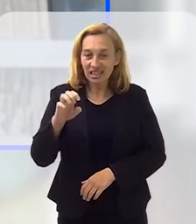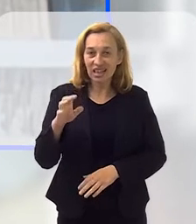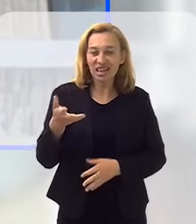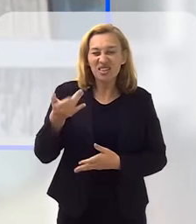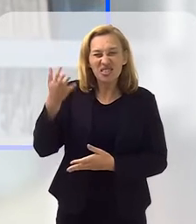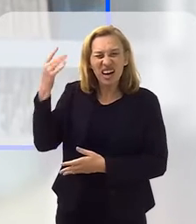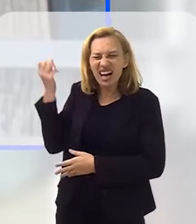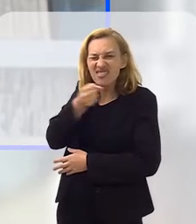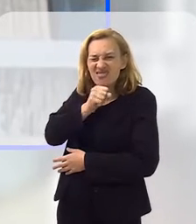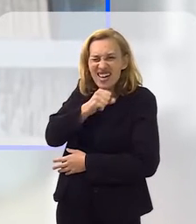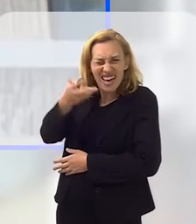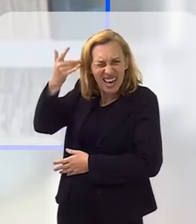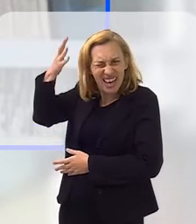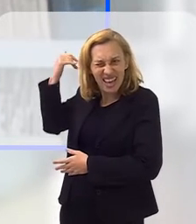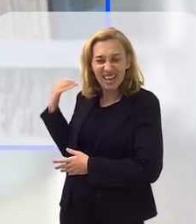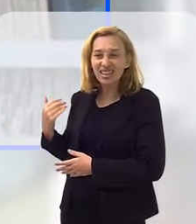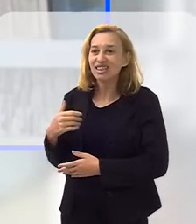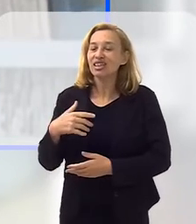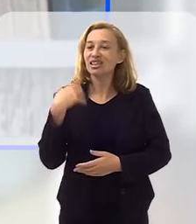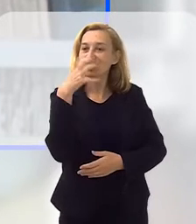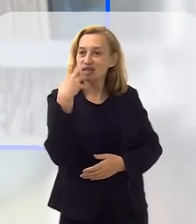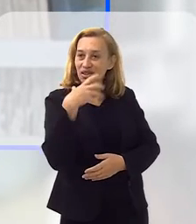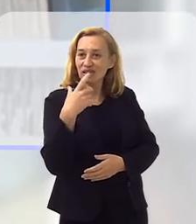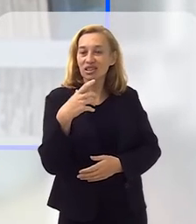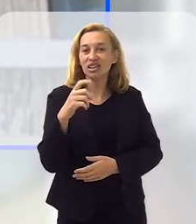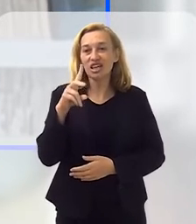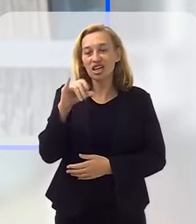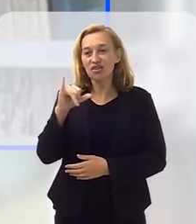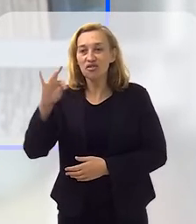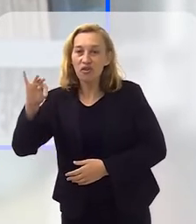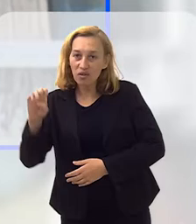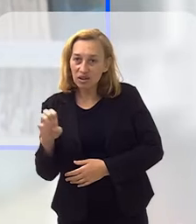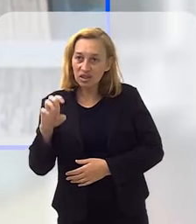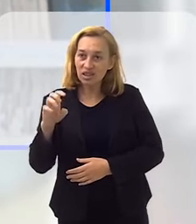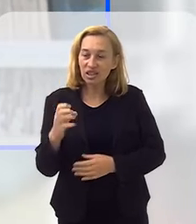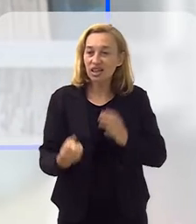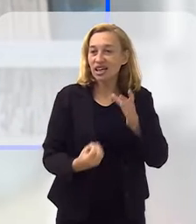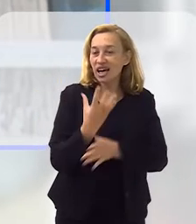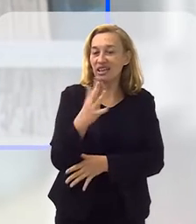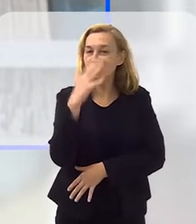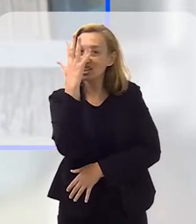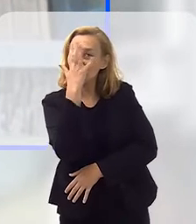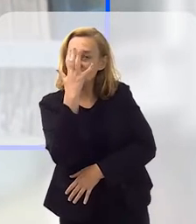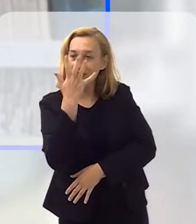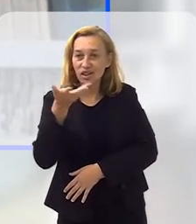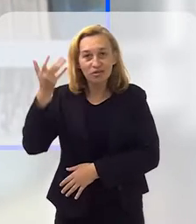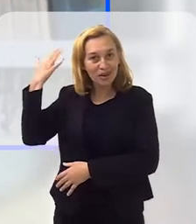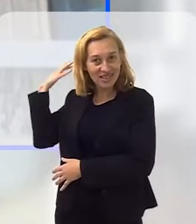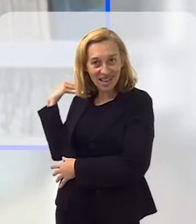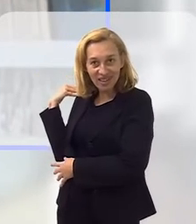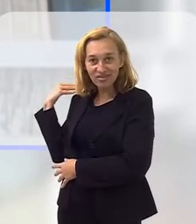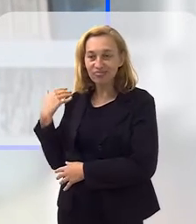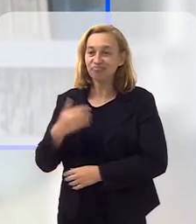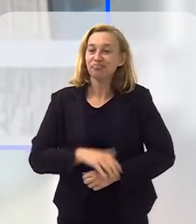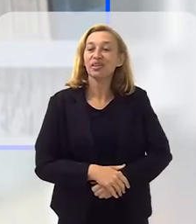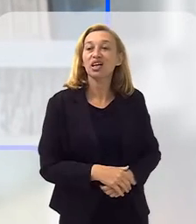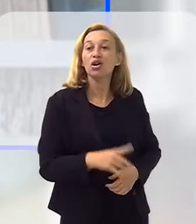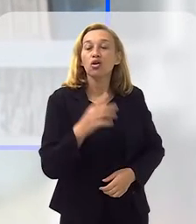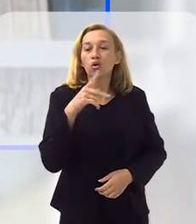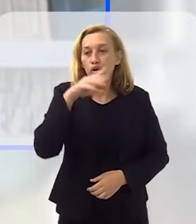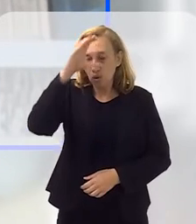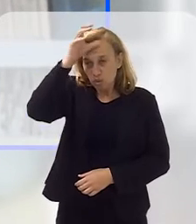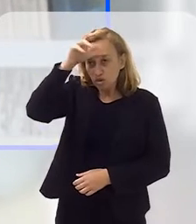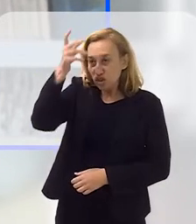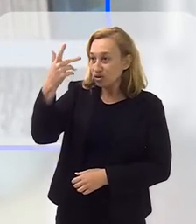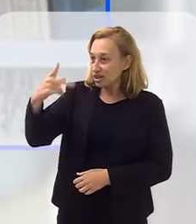né? Então, muito da melodia de Dona Ivone vem dali, dessa história dos ranchos carnavalescos.